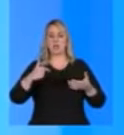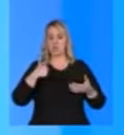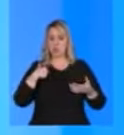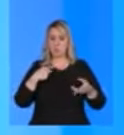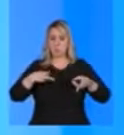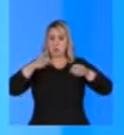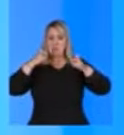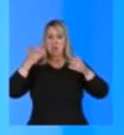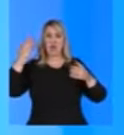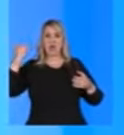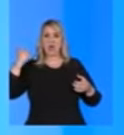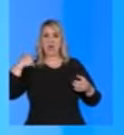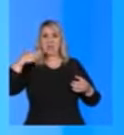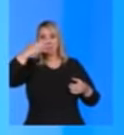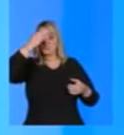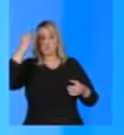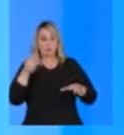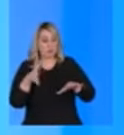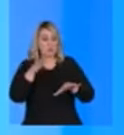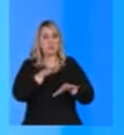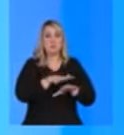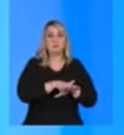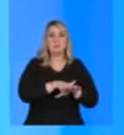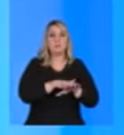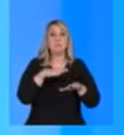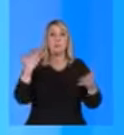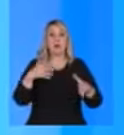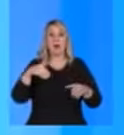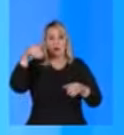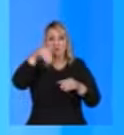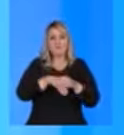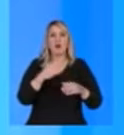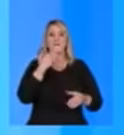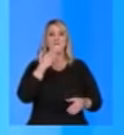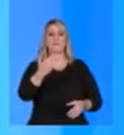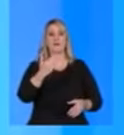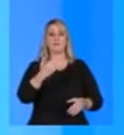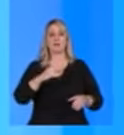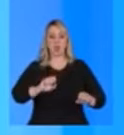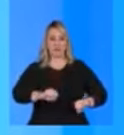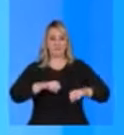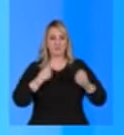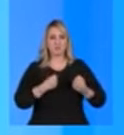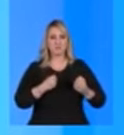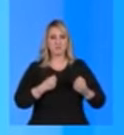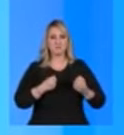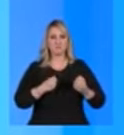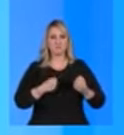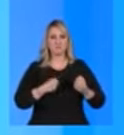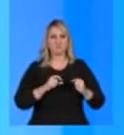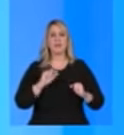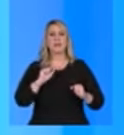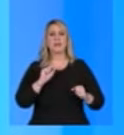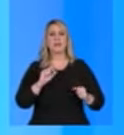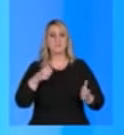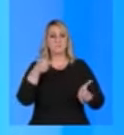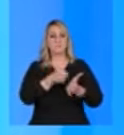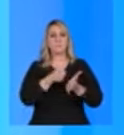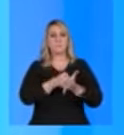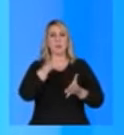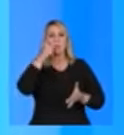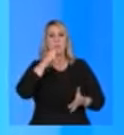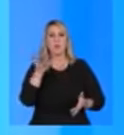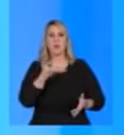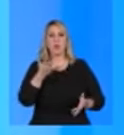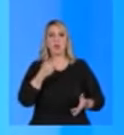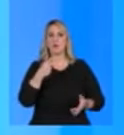desapercebido eu esqueci ter incluído mas eu vou votar a favor Eu Vou defender a tese Porque quem bate Mulher